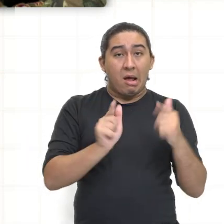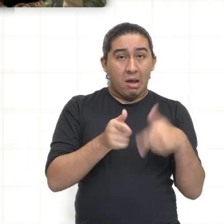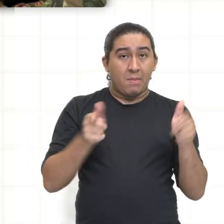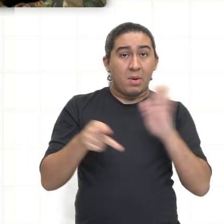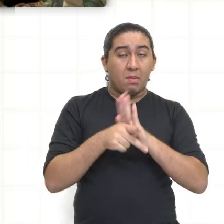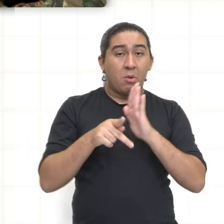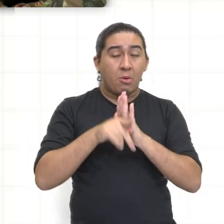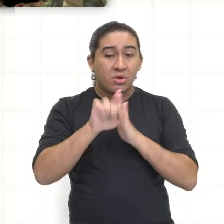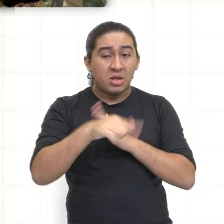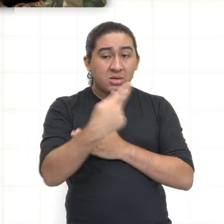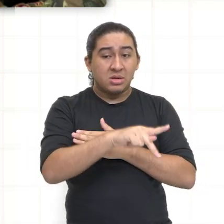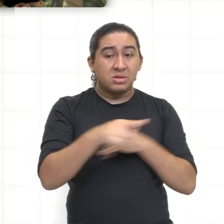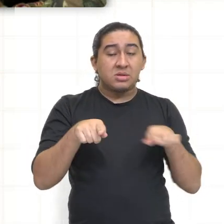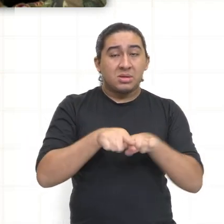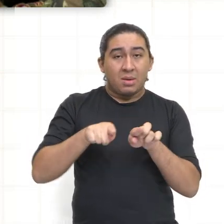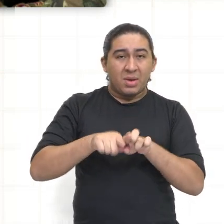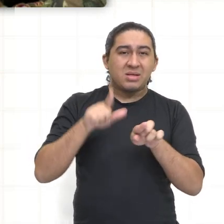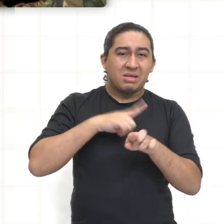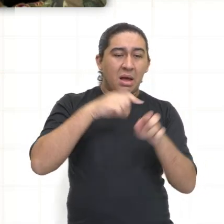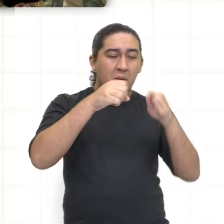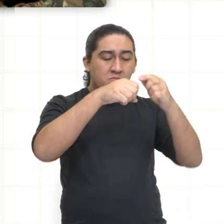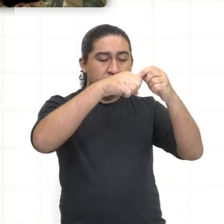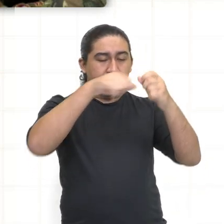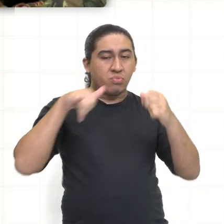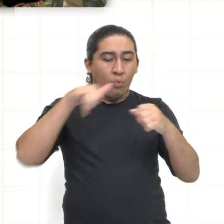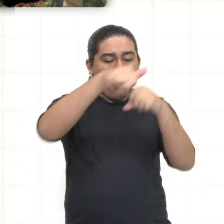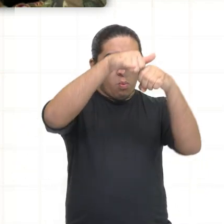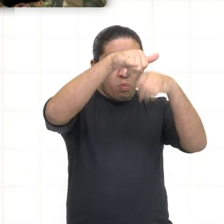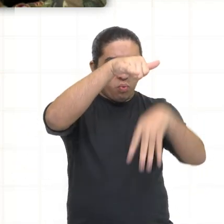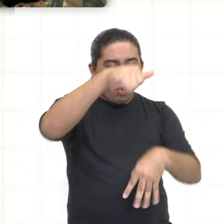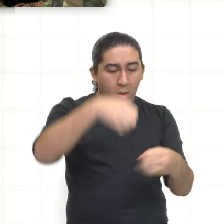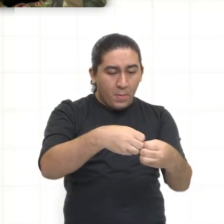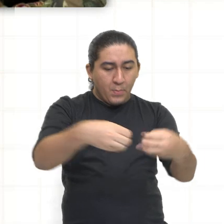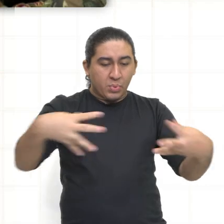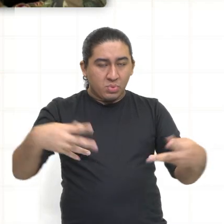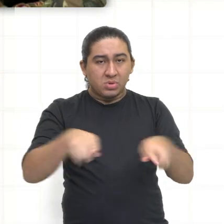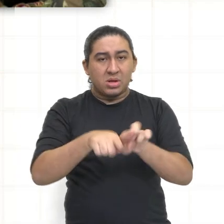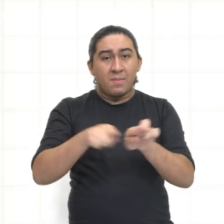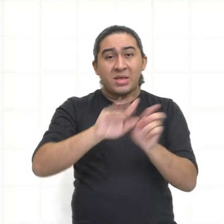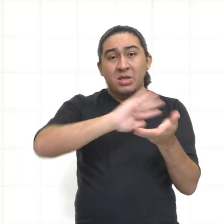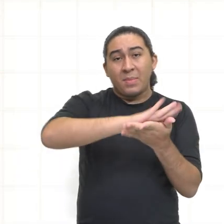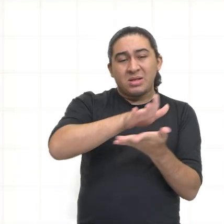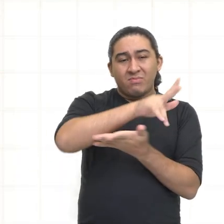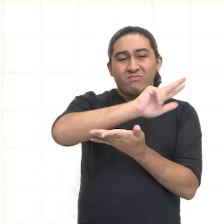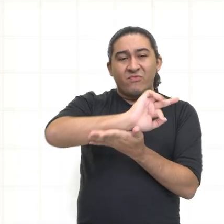armas nucleares, armas de detonação e de mortandade em massa.